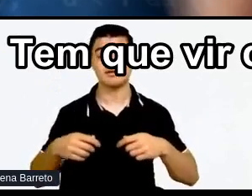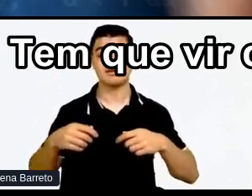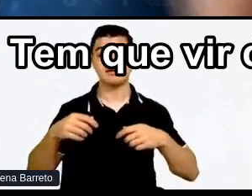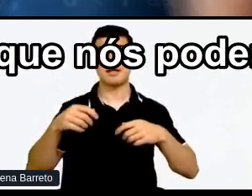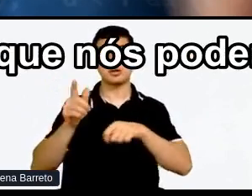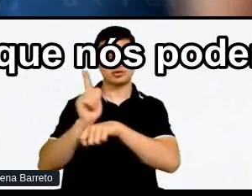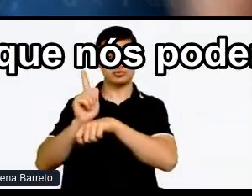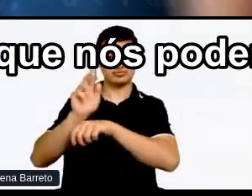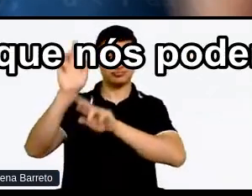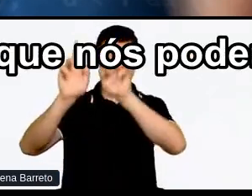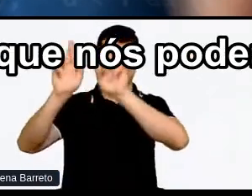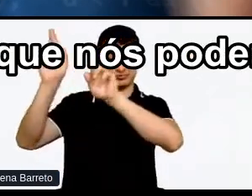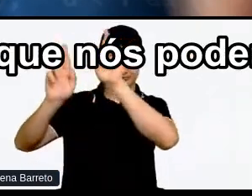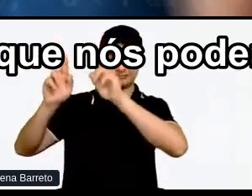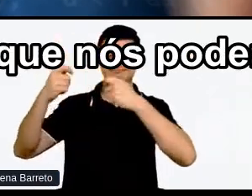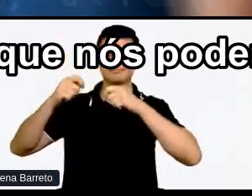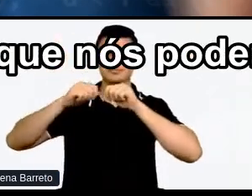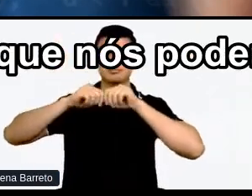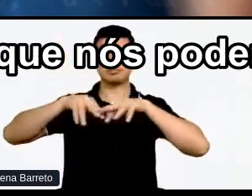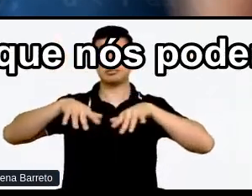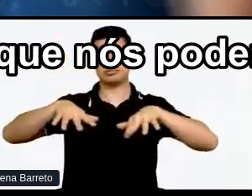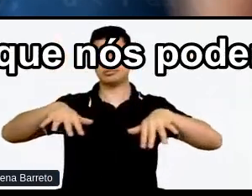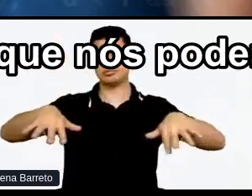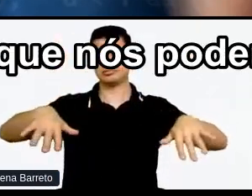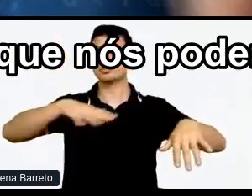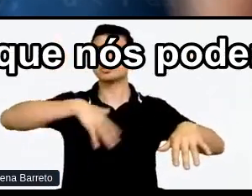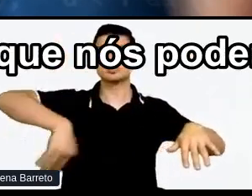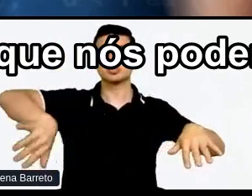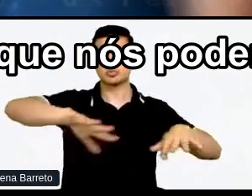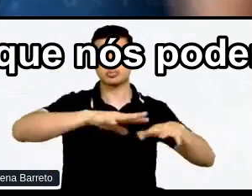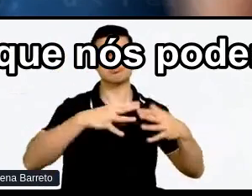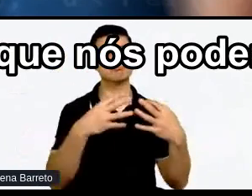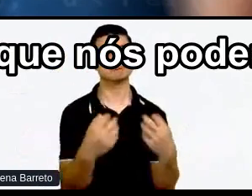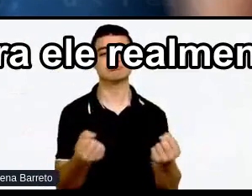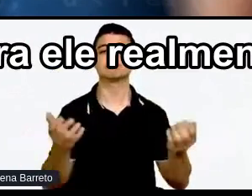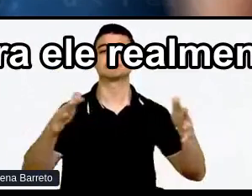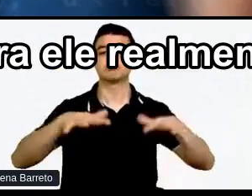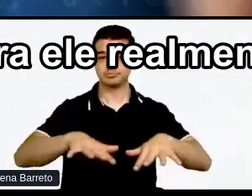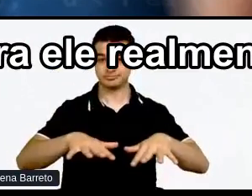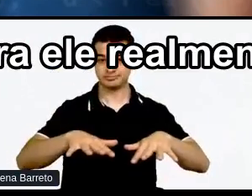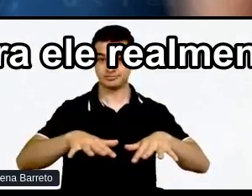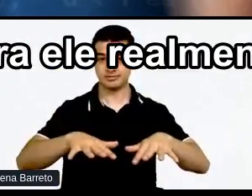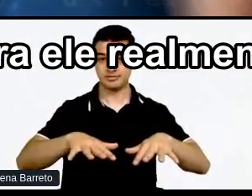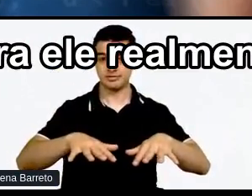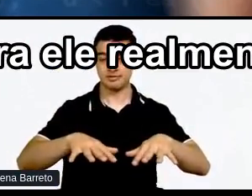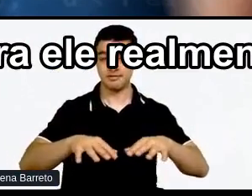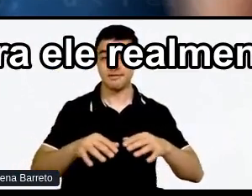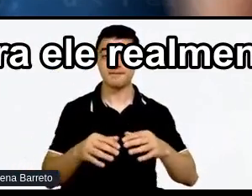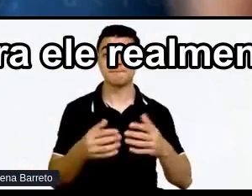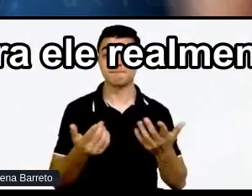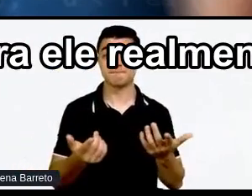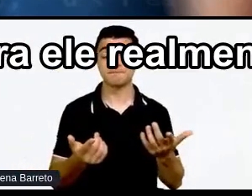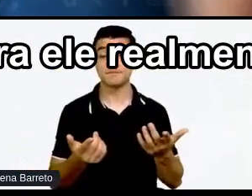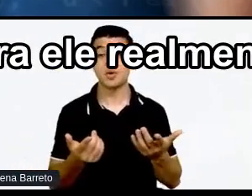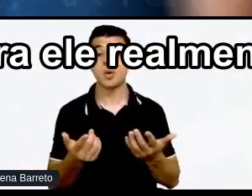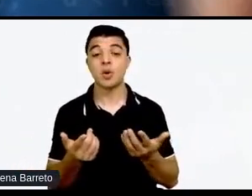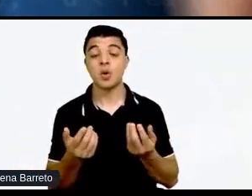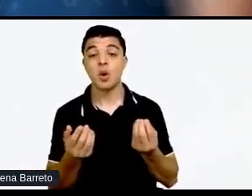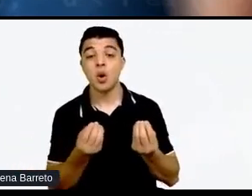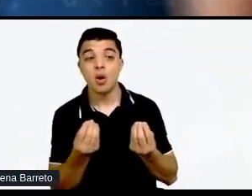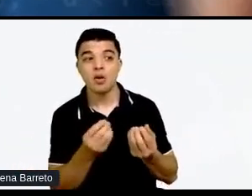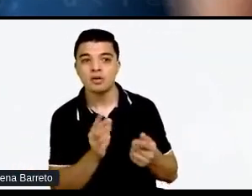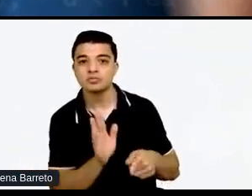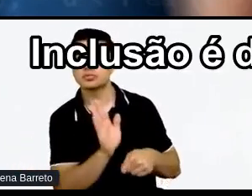gestão. Como é que nós podemos olhar esse público, né, para ele realmente dar